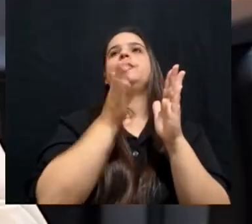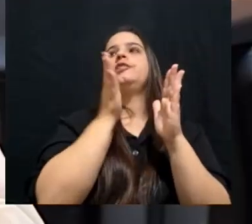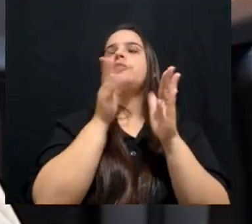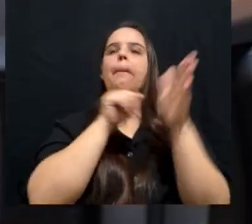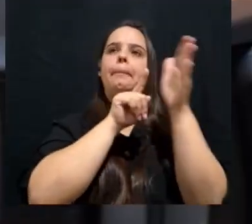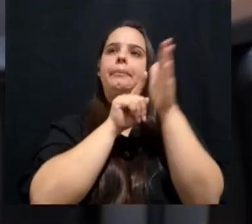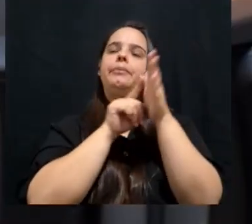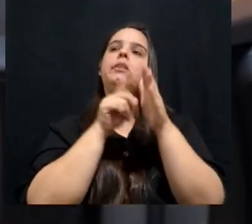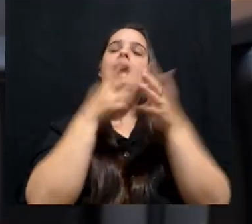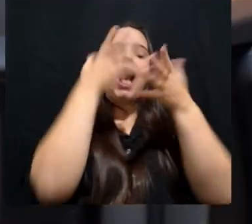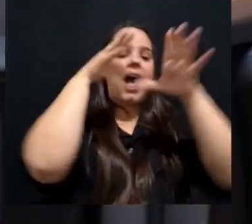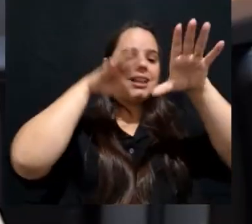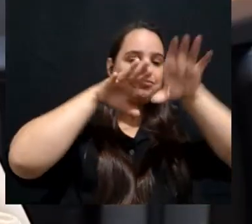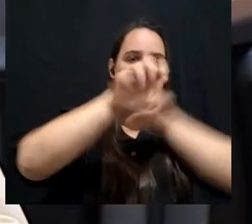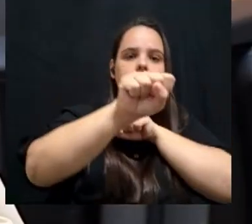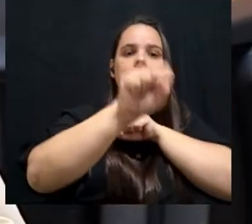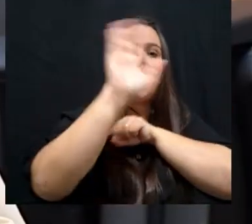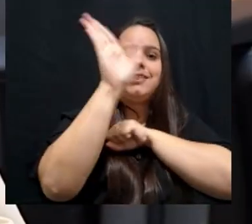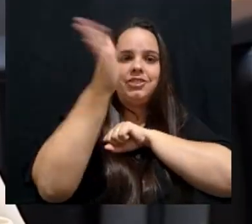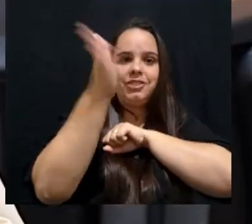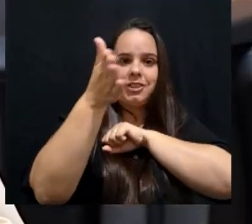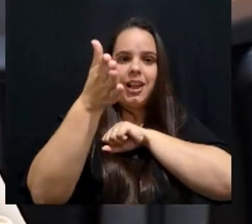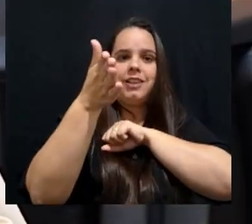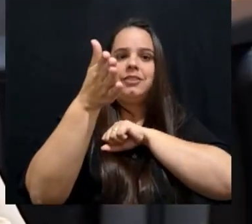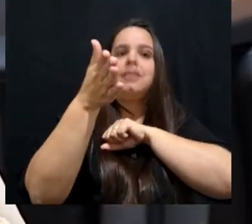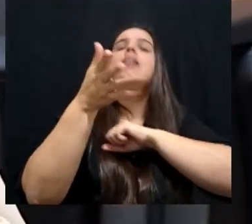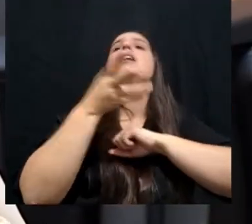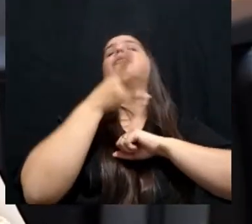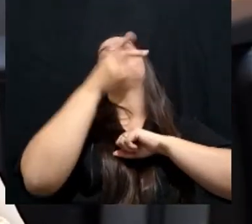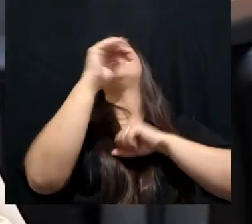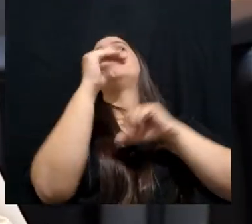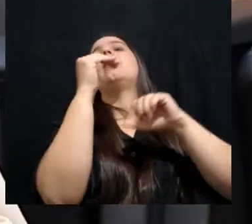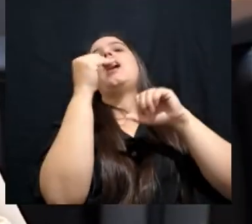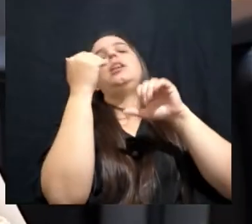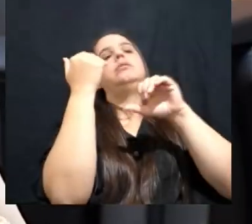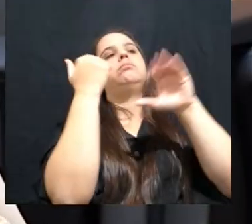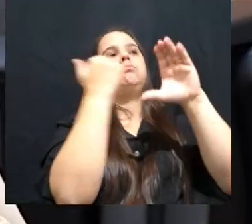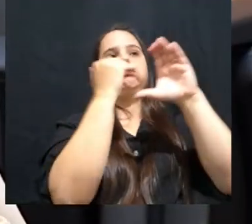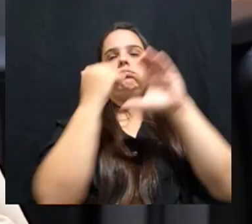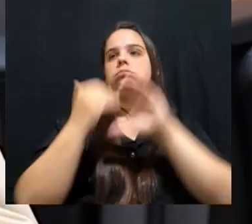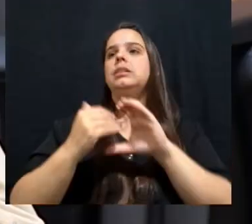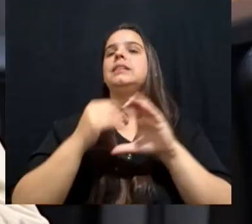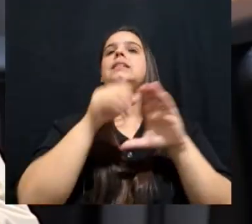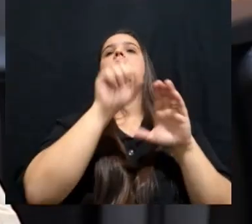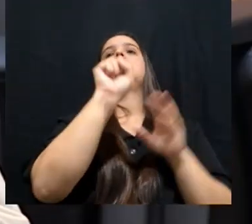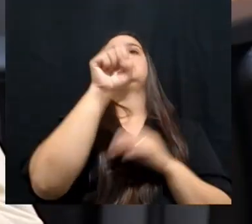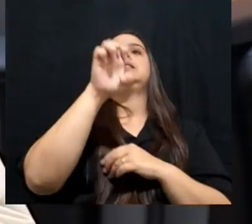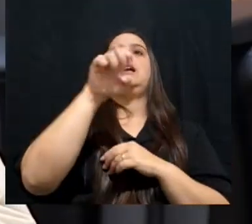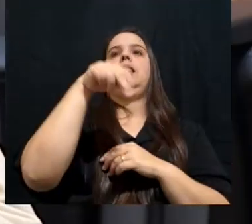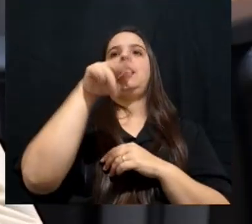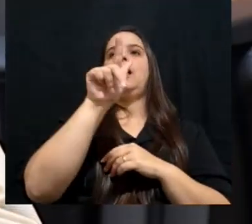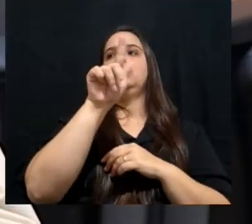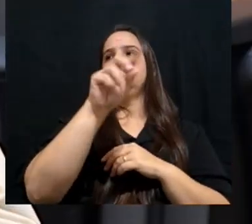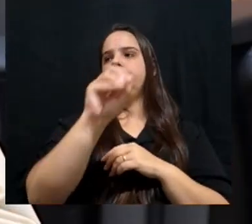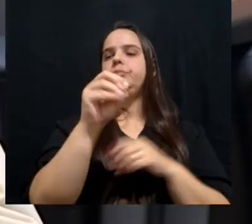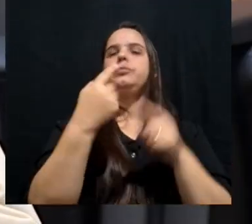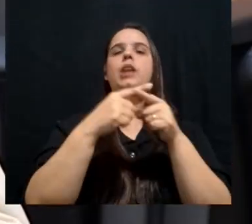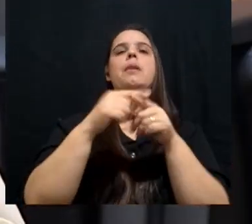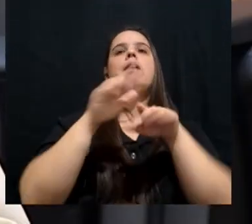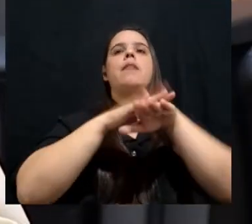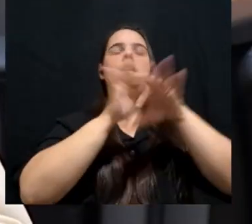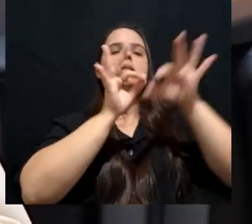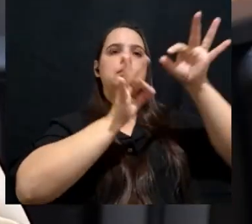aprovado. Agora vai ser encaminhado para o Senado Federal também fazer análise e